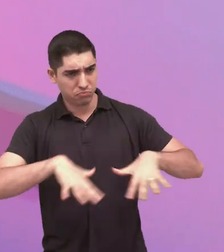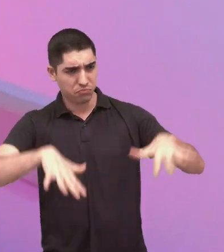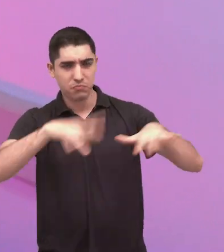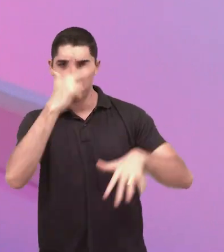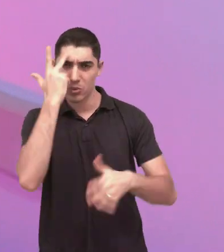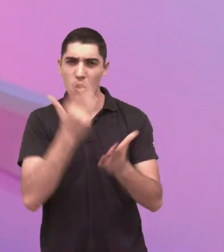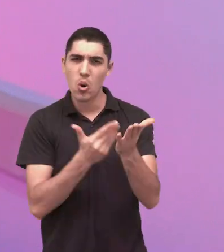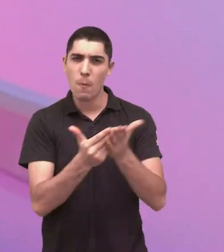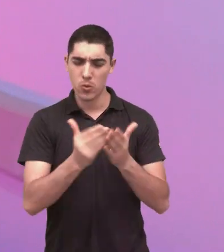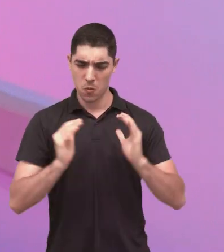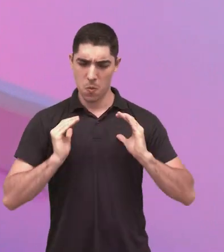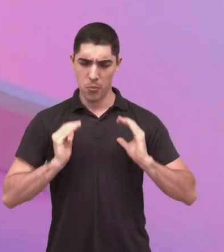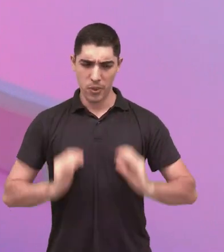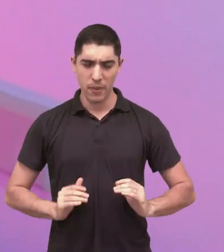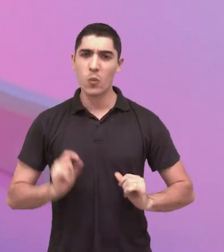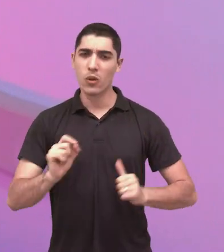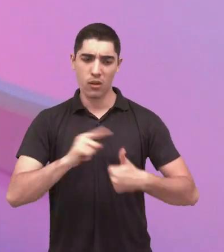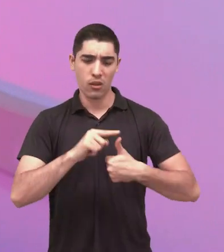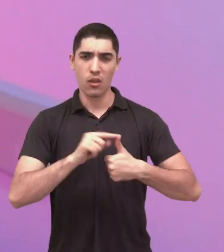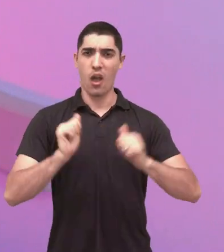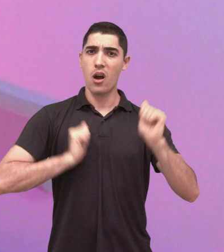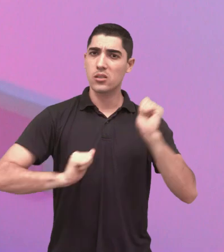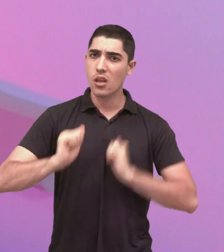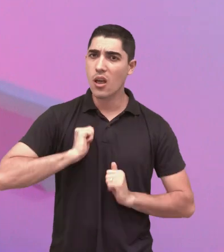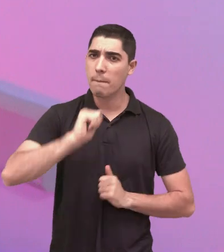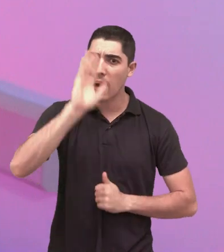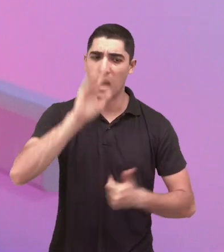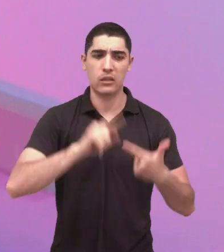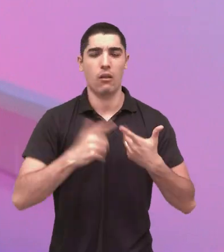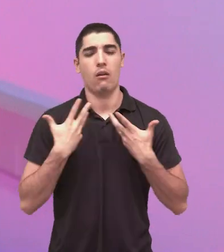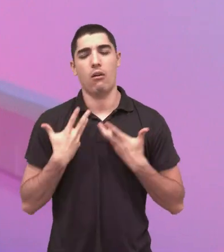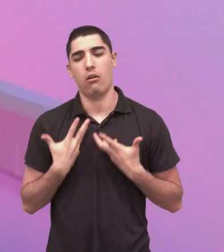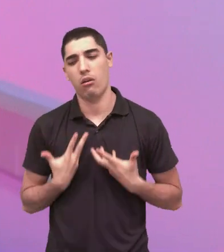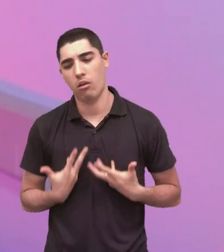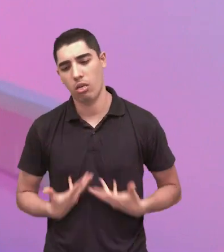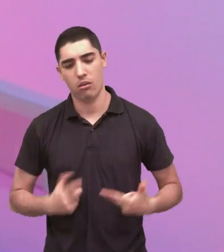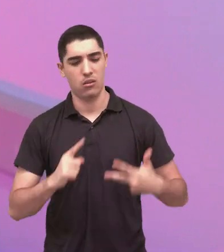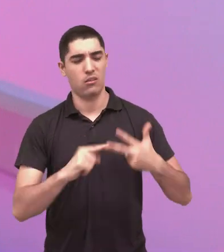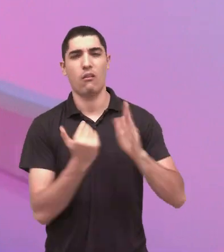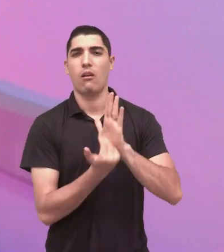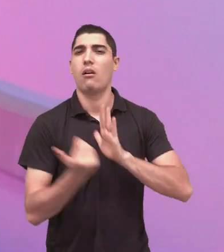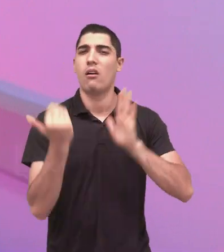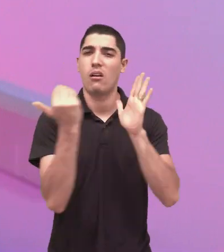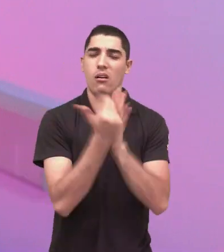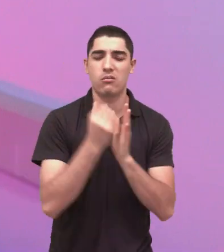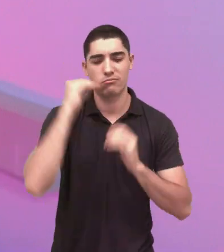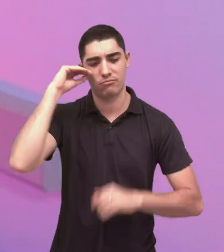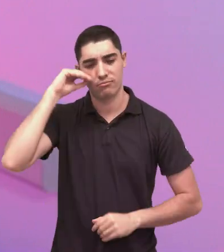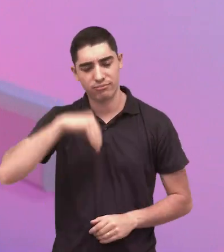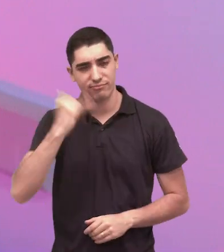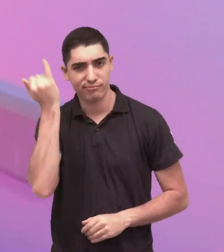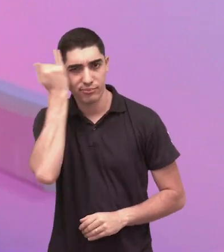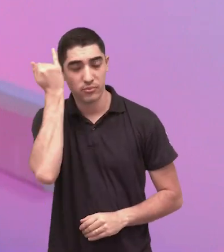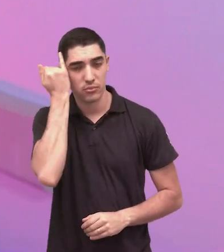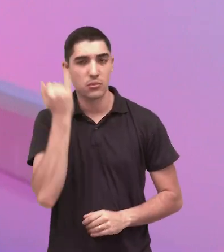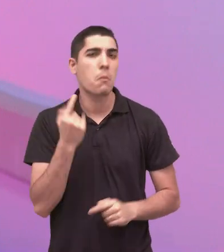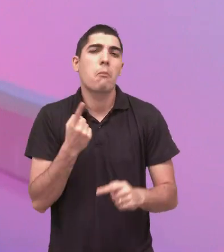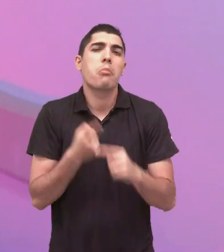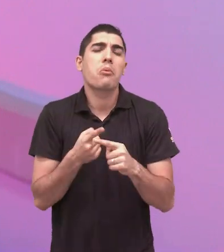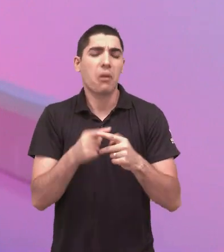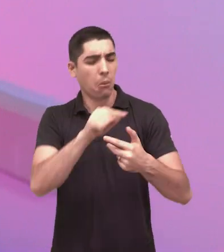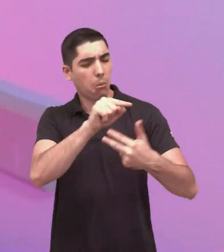geral, tem demonstrado um comportamento, não é, mais de ansiedade, cansaço, exaustão, e muito disso está relacionado